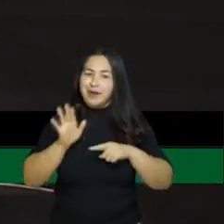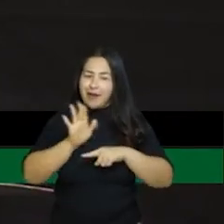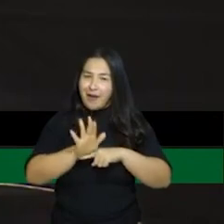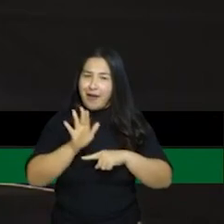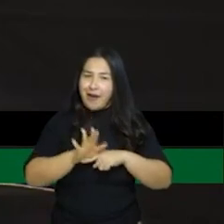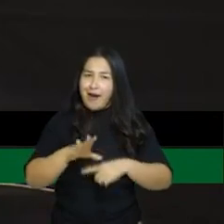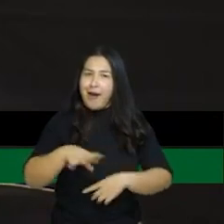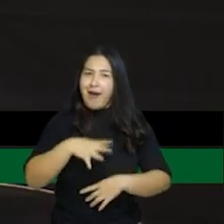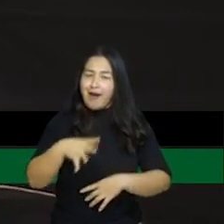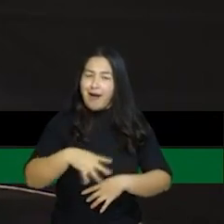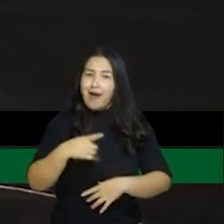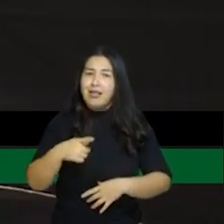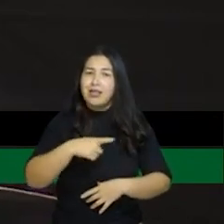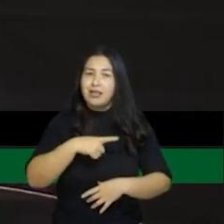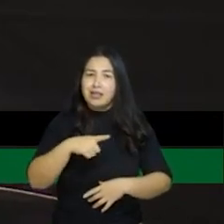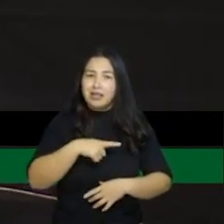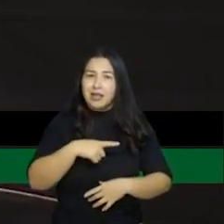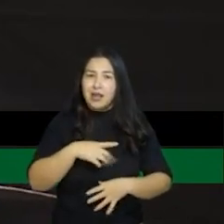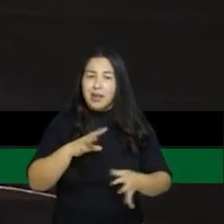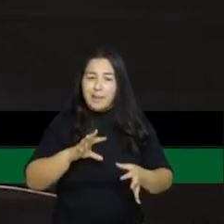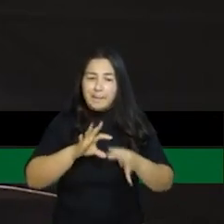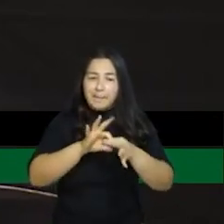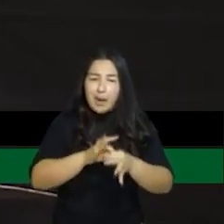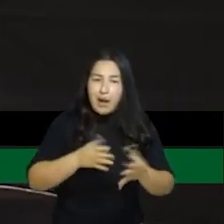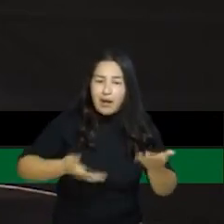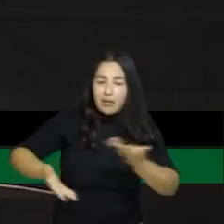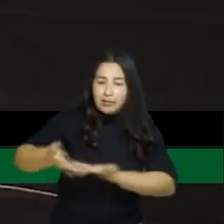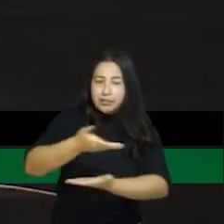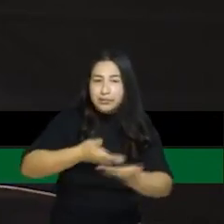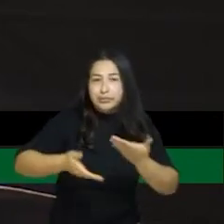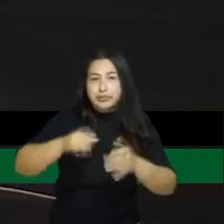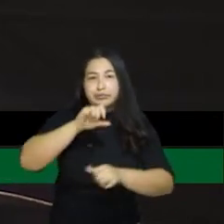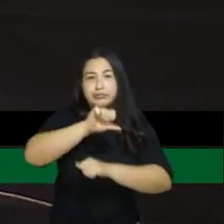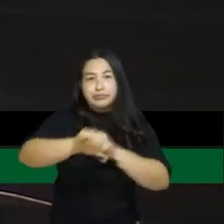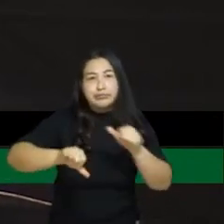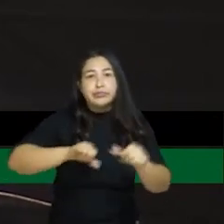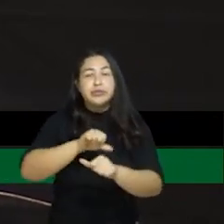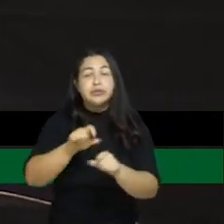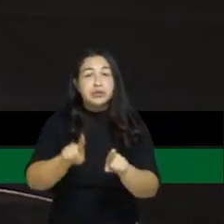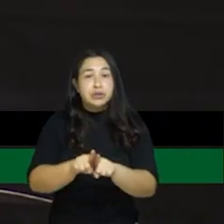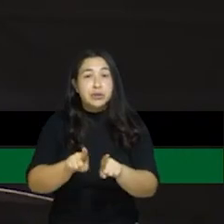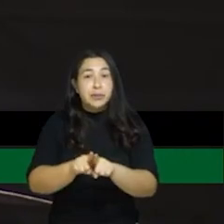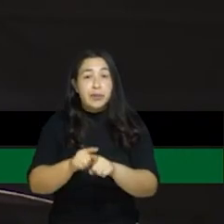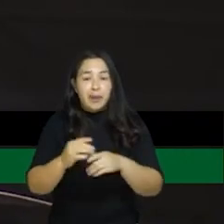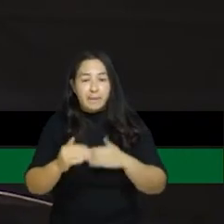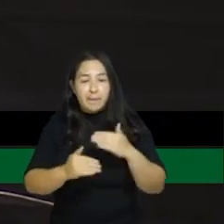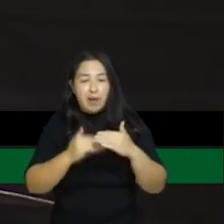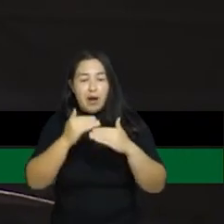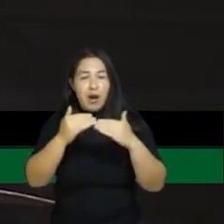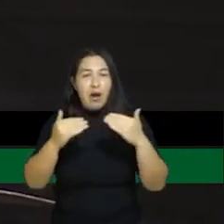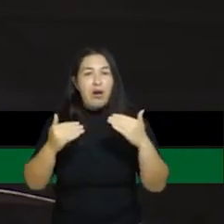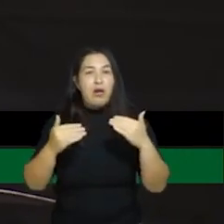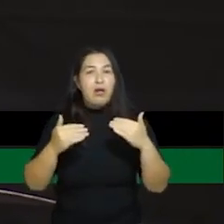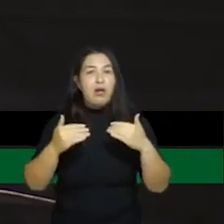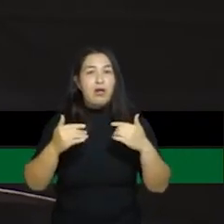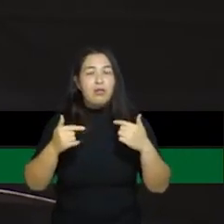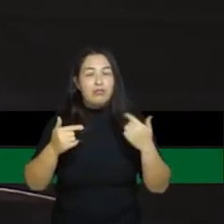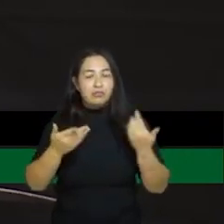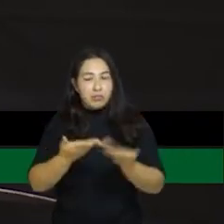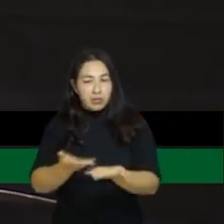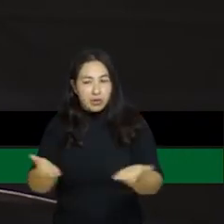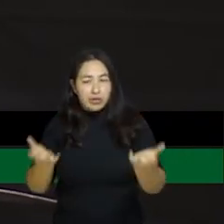proporcionamos conexões, compartilhamentos, transformações e uma jornada de crescimento para cada um que escolhe